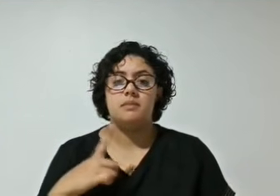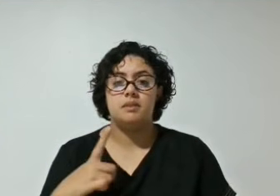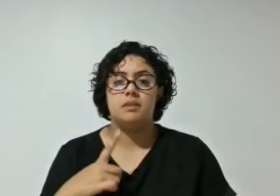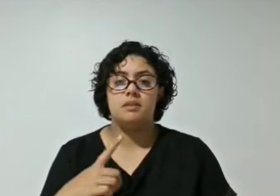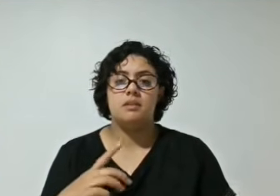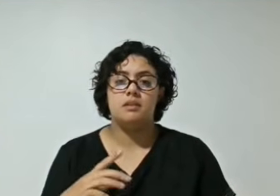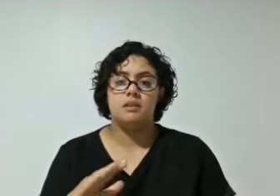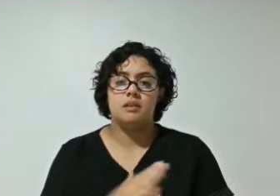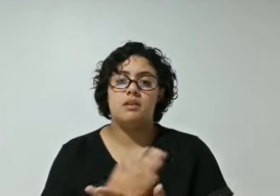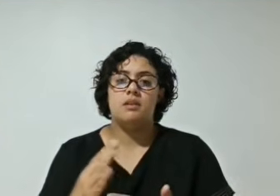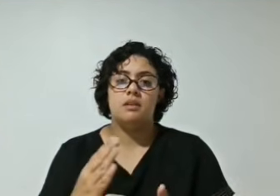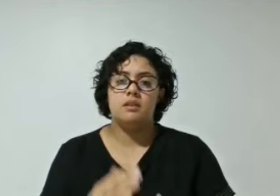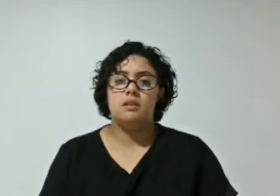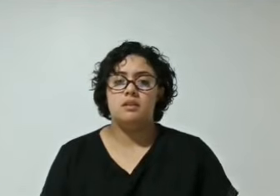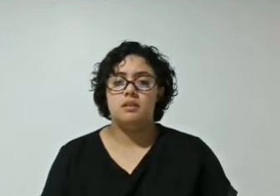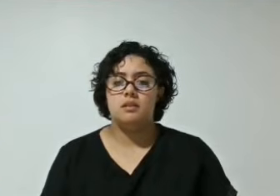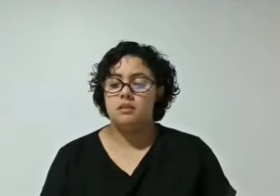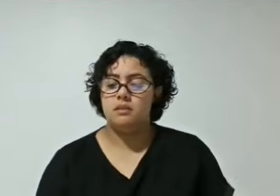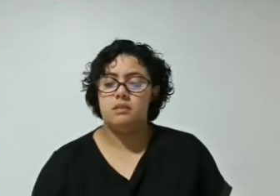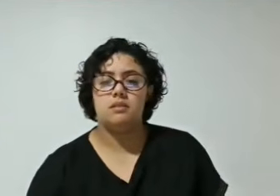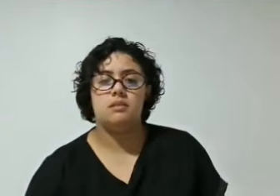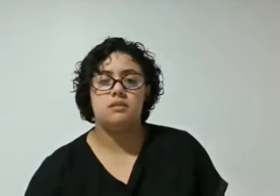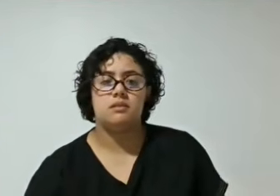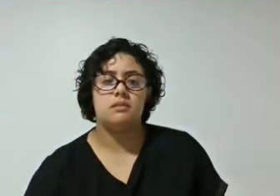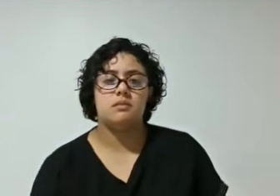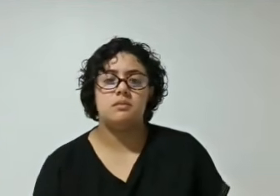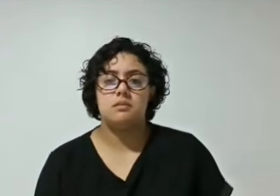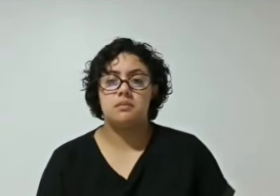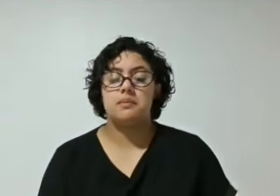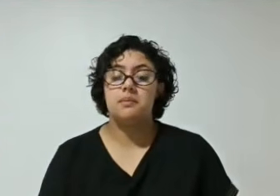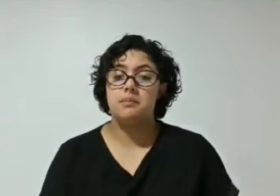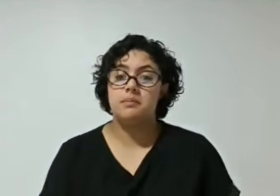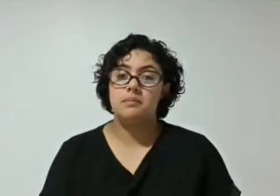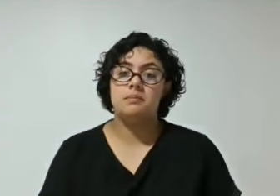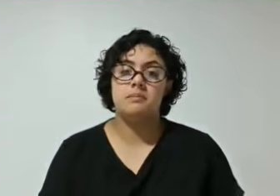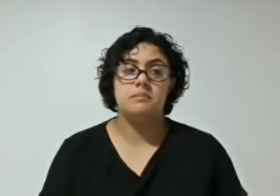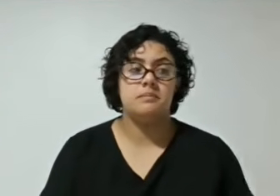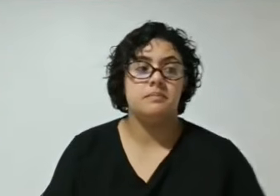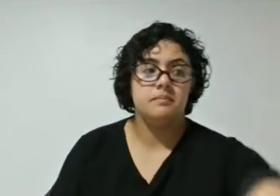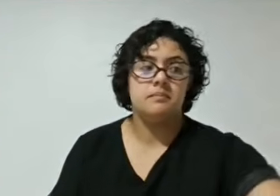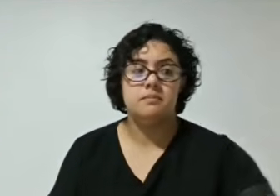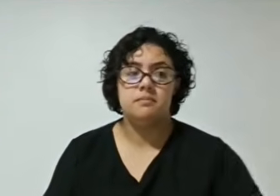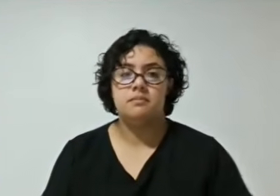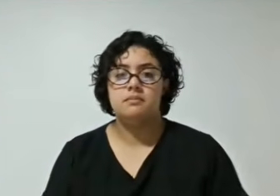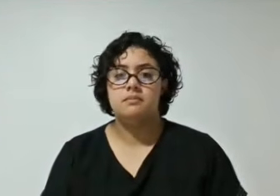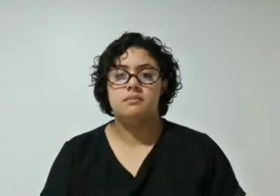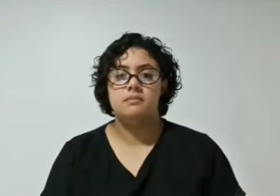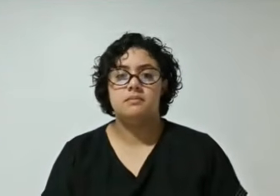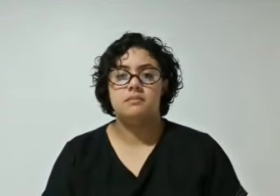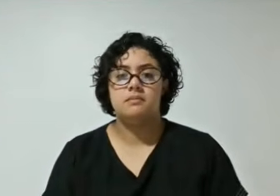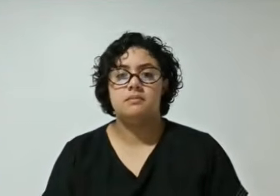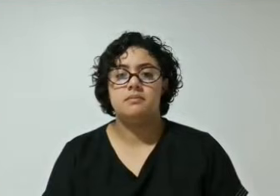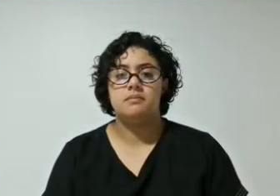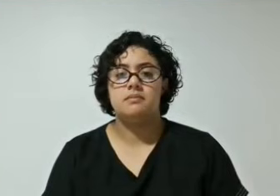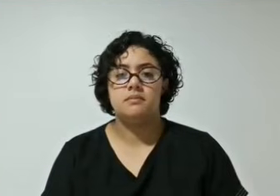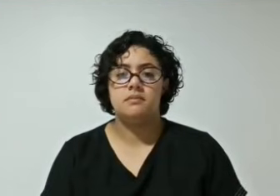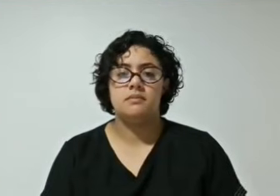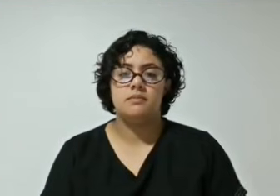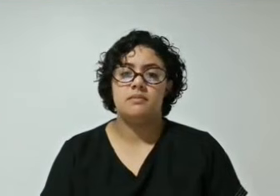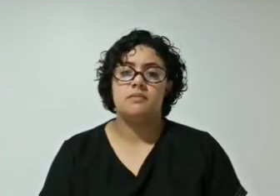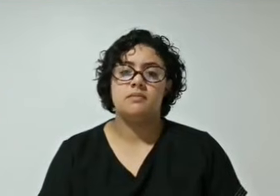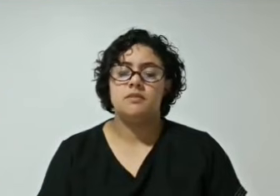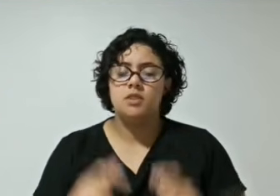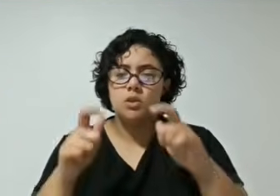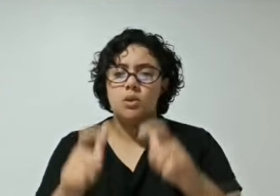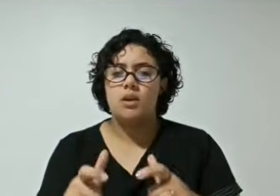presenciou nesse ano que você está aí? Agora sim, porque você esteve. Né? Você sempre estava nos outros lugares, outros espaços, nas atividades, nas